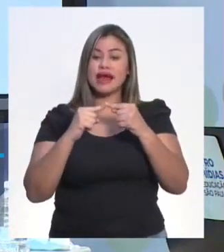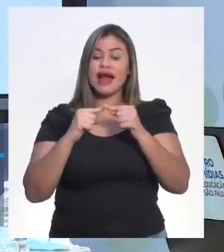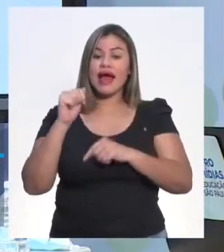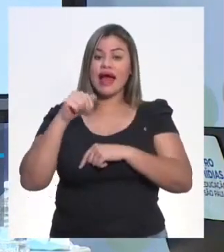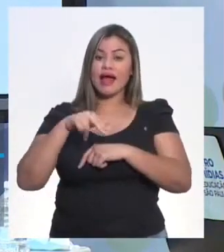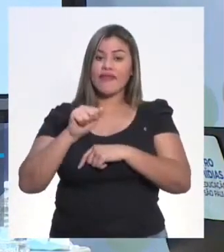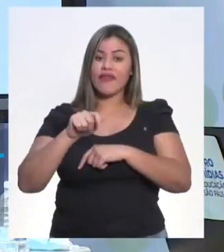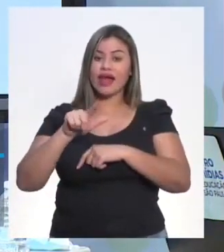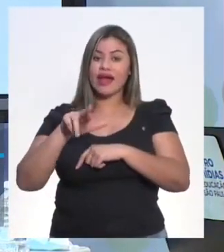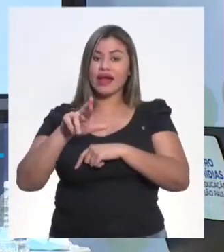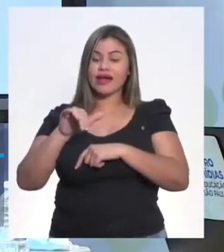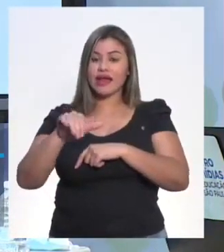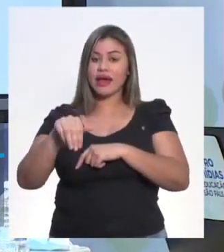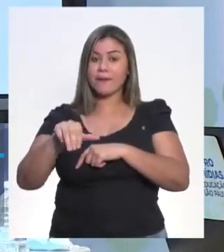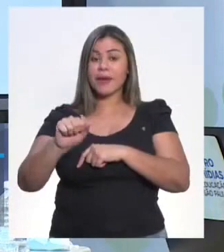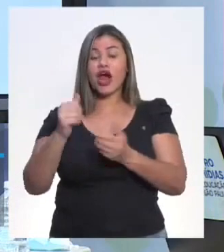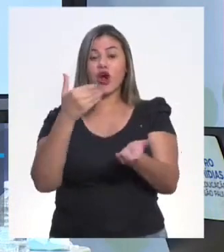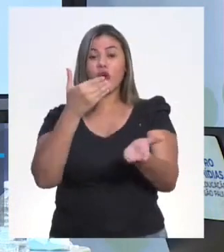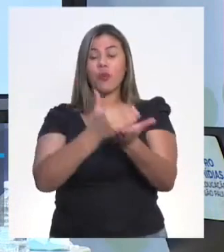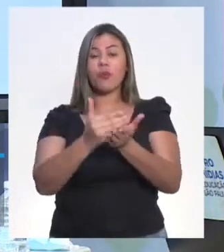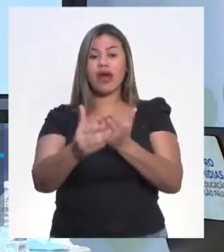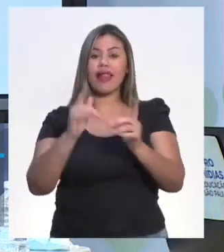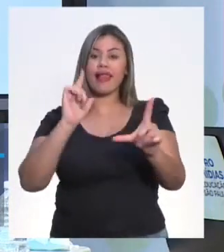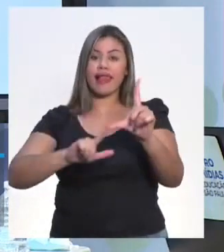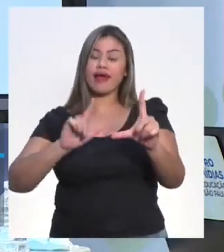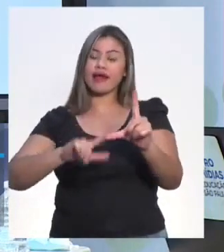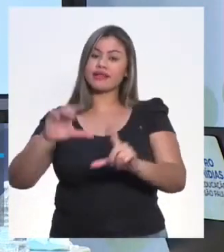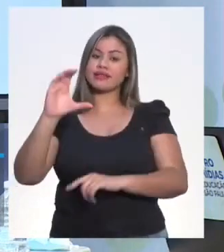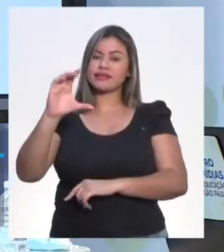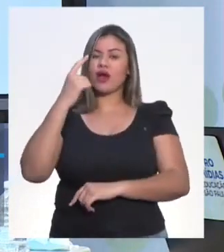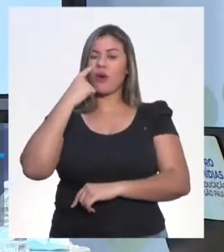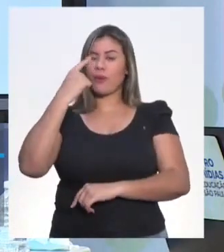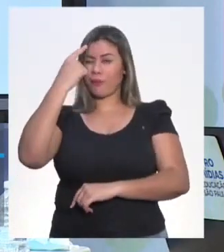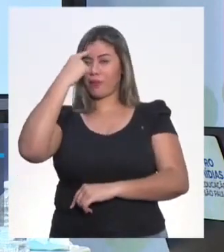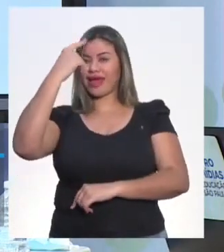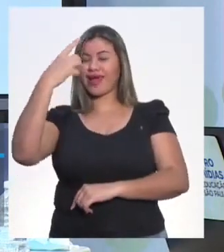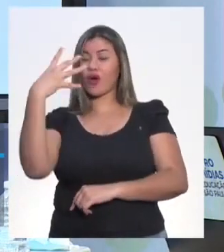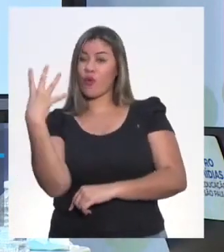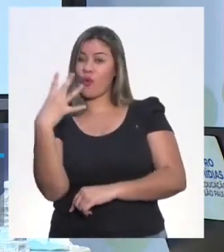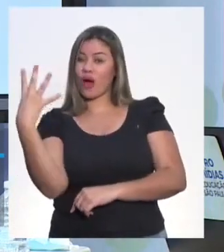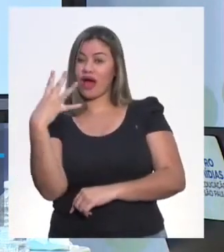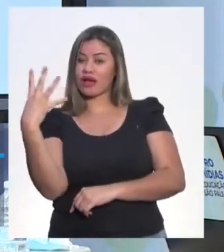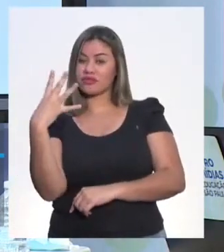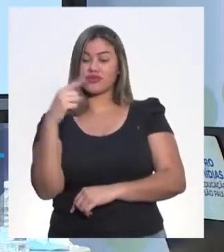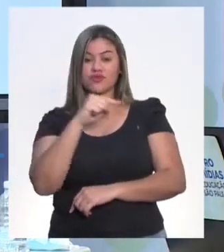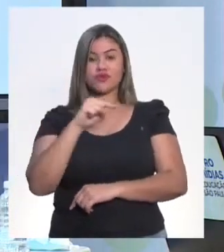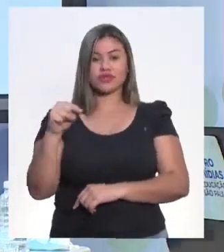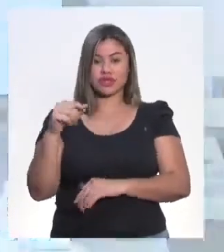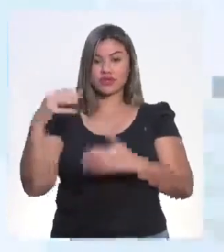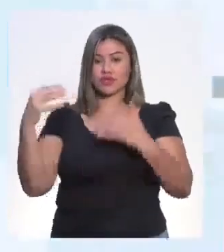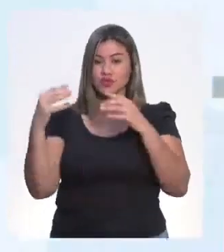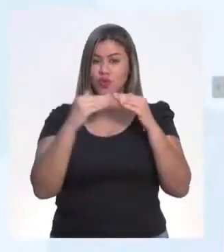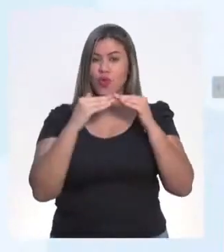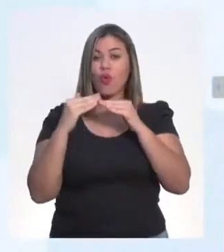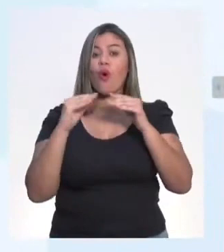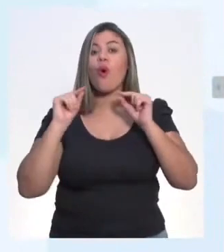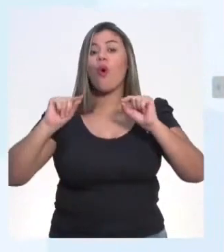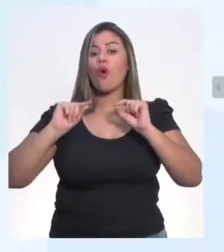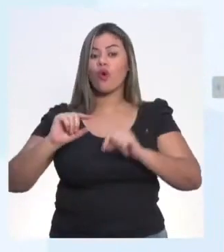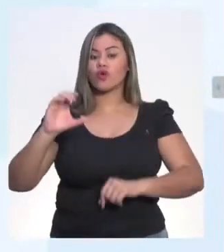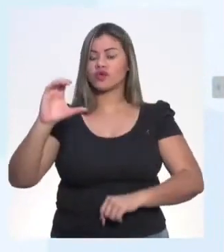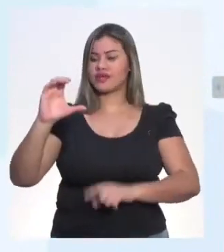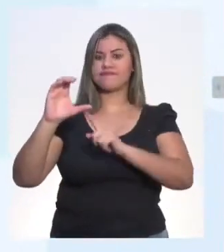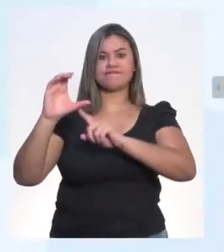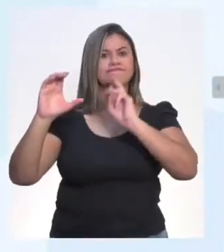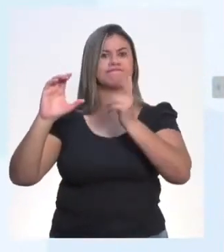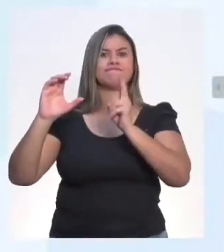C. Então, olha lá, se eu colocar as minhas 4 possibilidades, vocês concordam que na primeira o C está